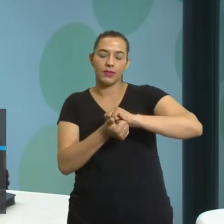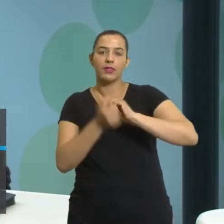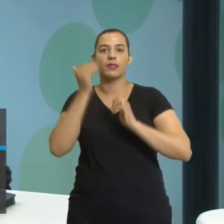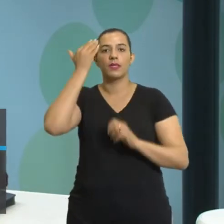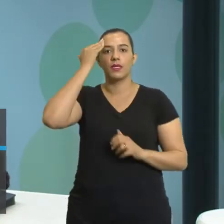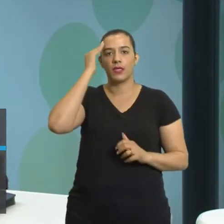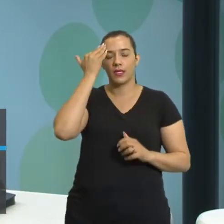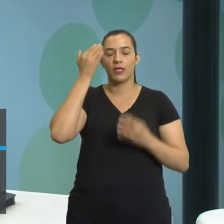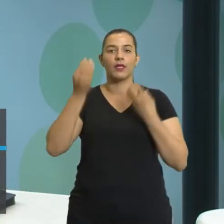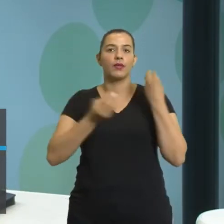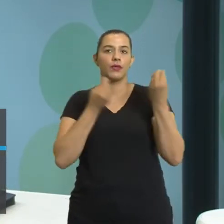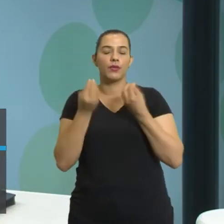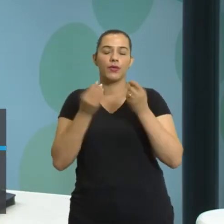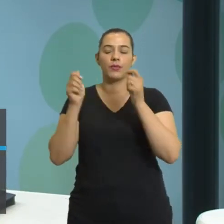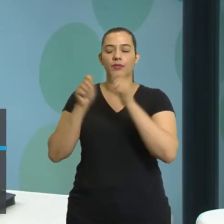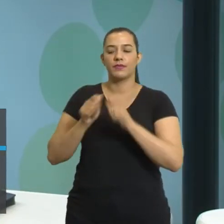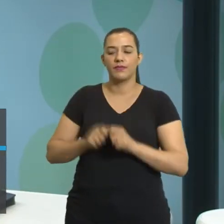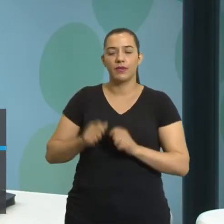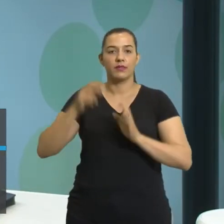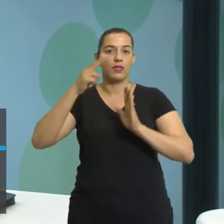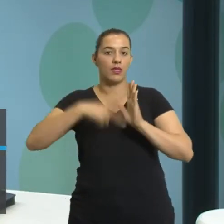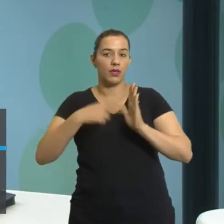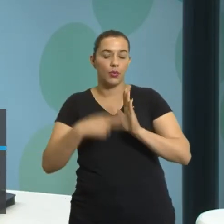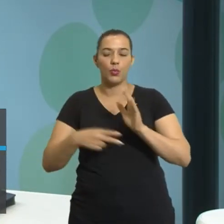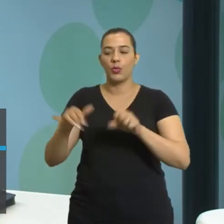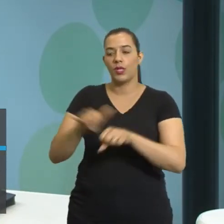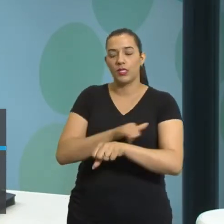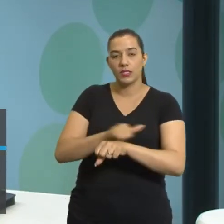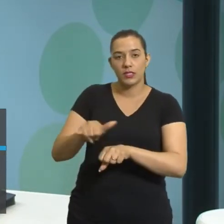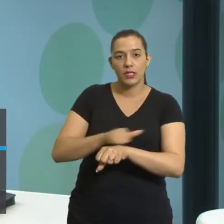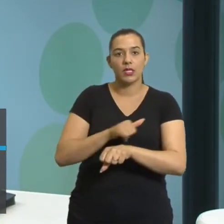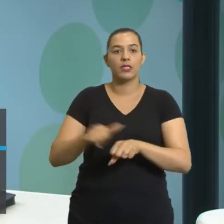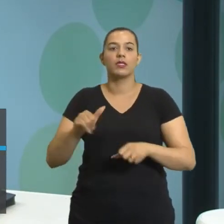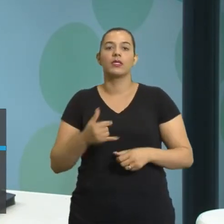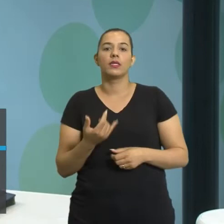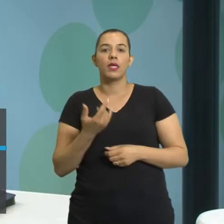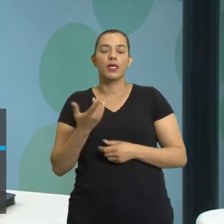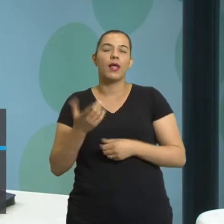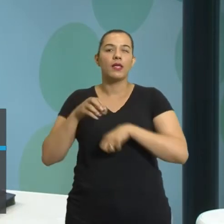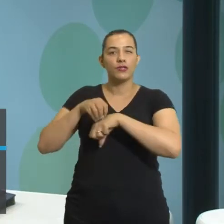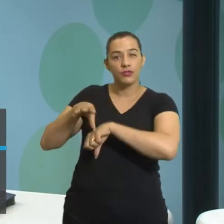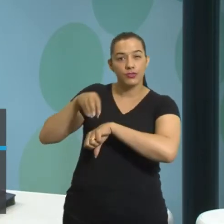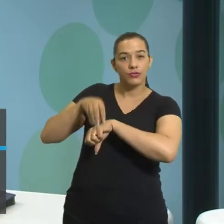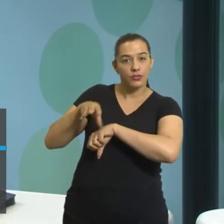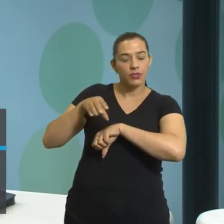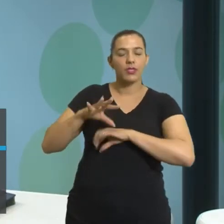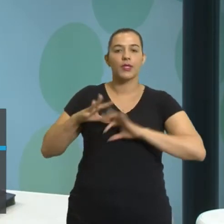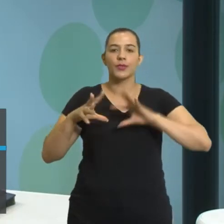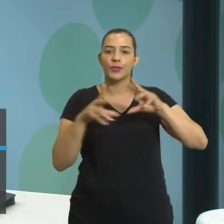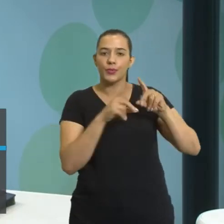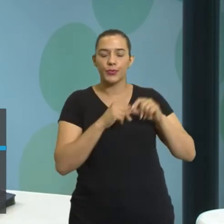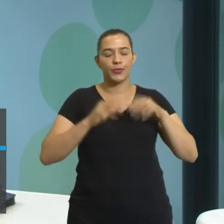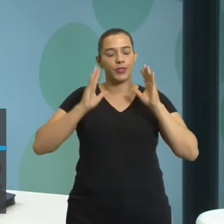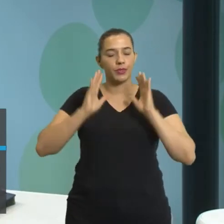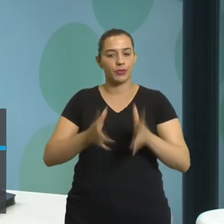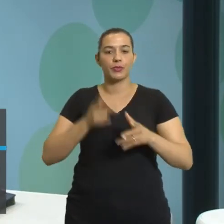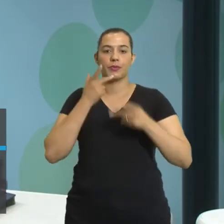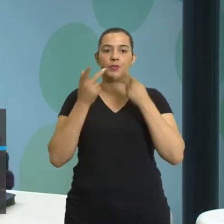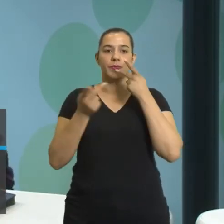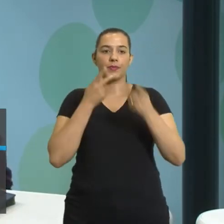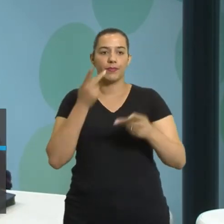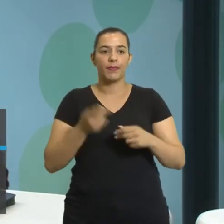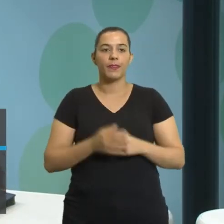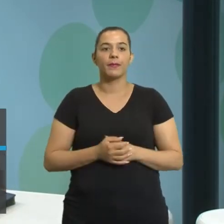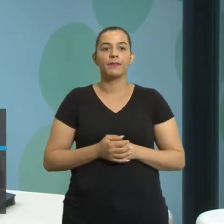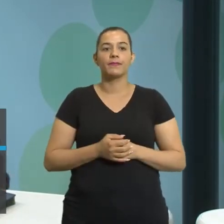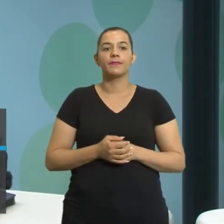como é realizada a leitura, as estratégias de leitura, as pistas, tudo isso que a gente já tem comentado aqui.